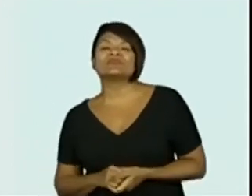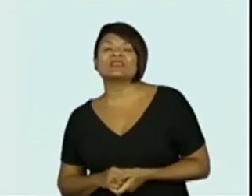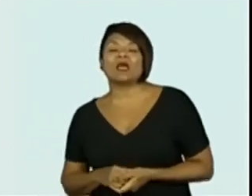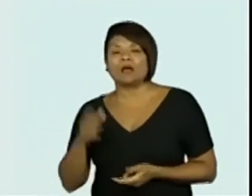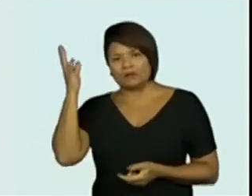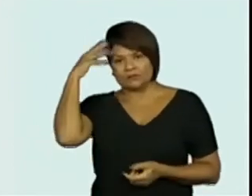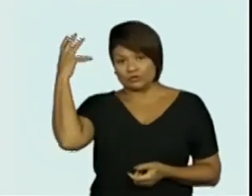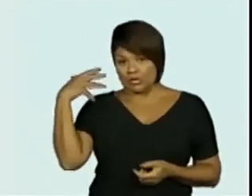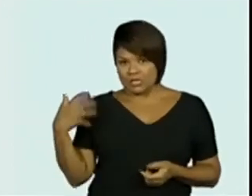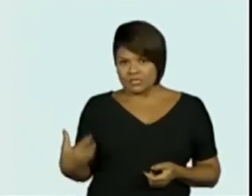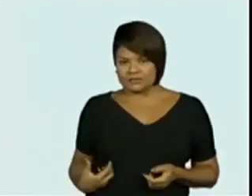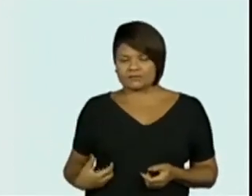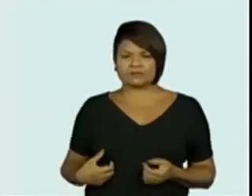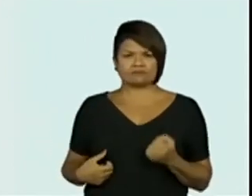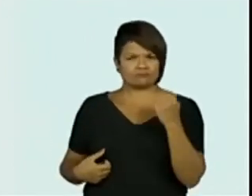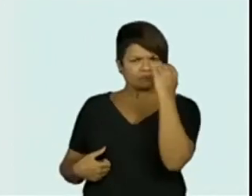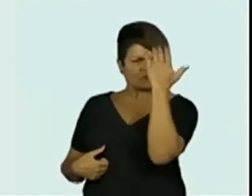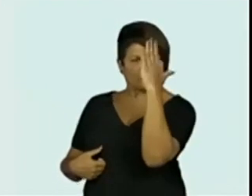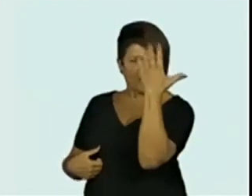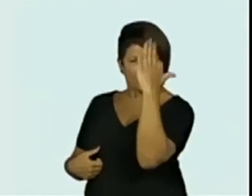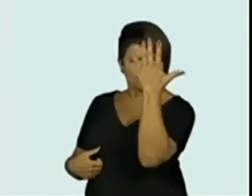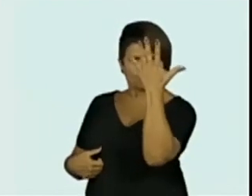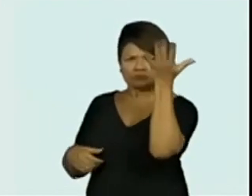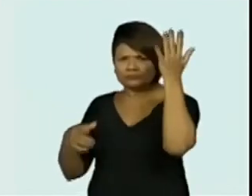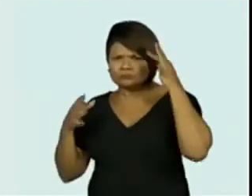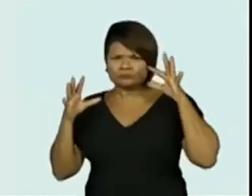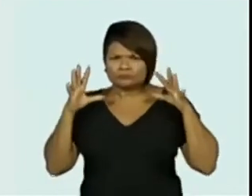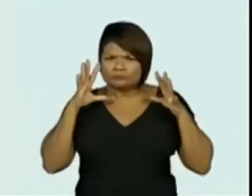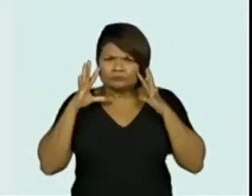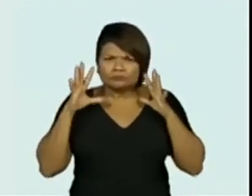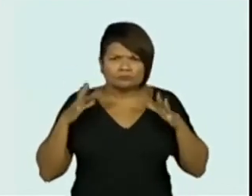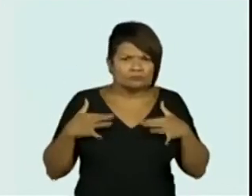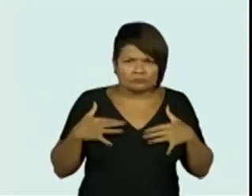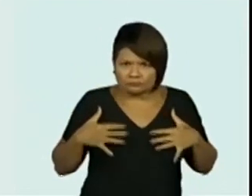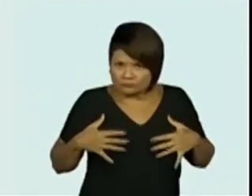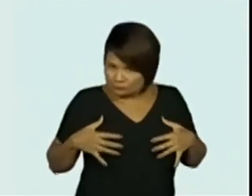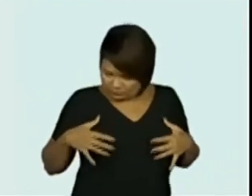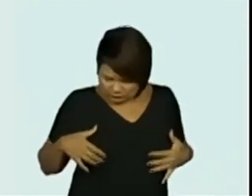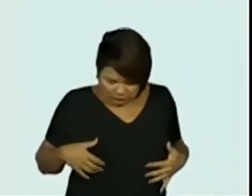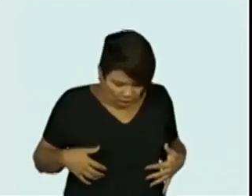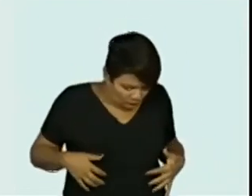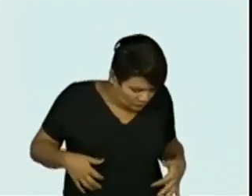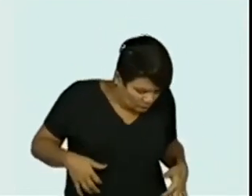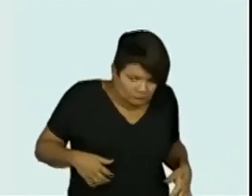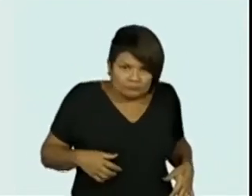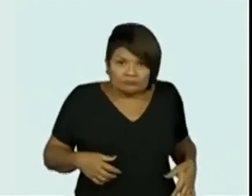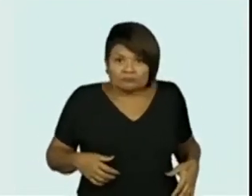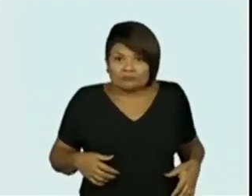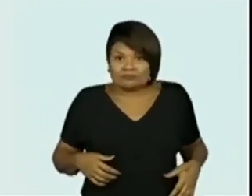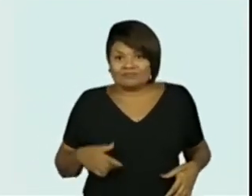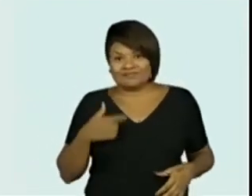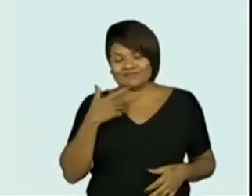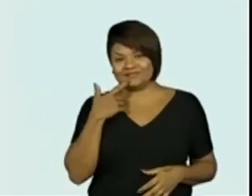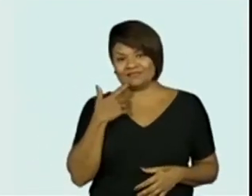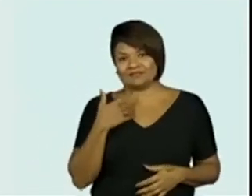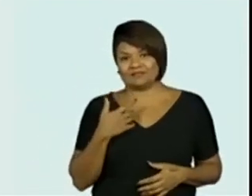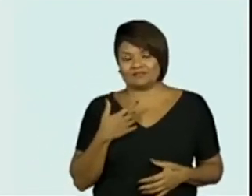Doralice se olhou no espelho mais uma vez. Deu um sorriso, meio sem graça, e foi se mostrar na